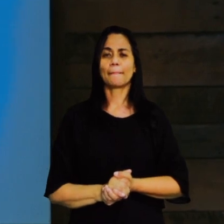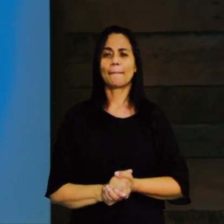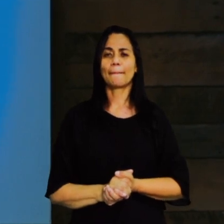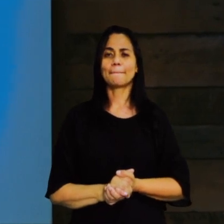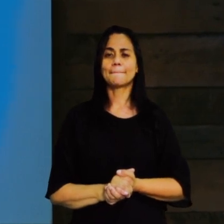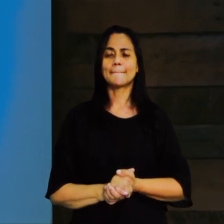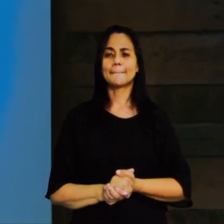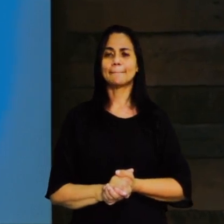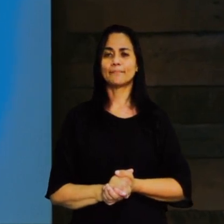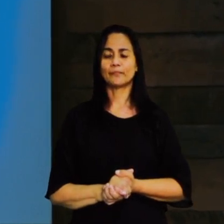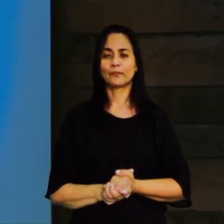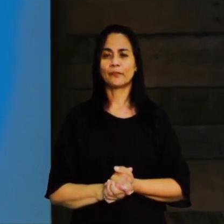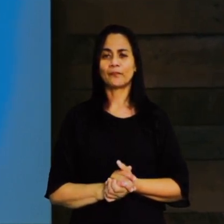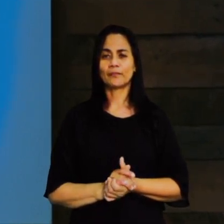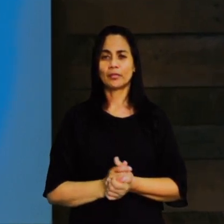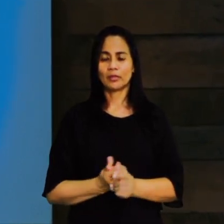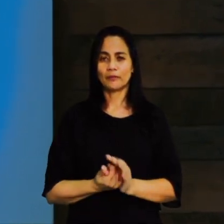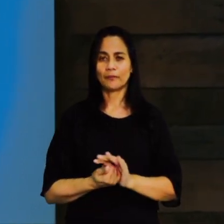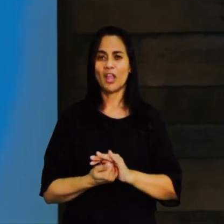Vou para a cozinha,